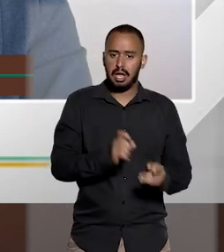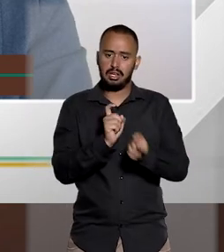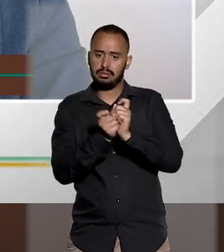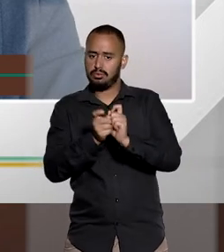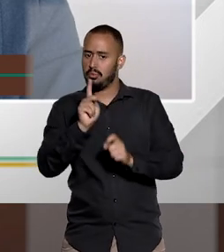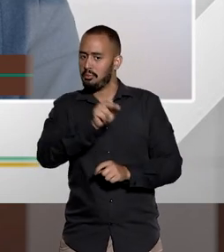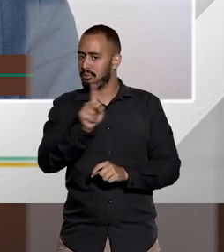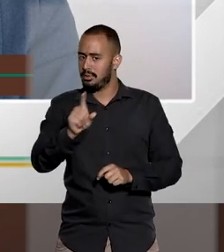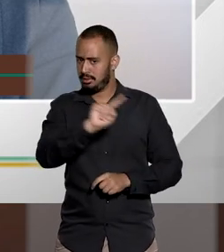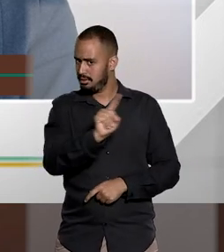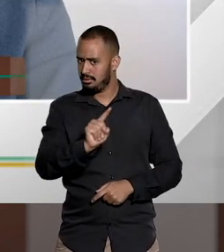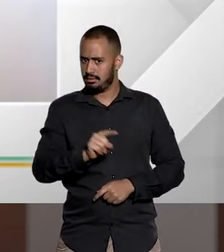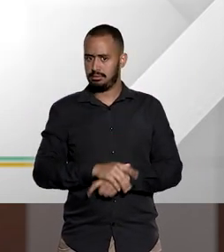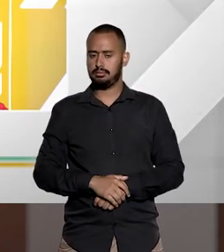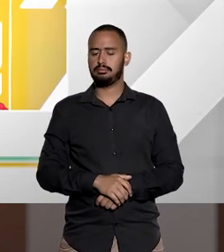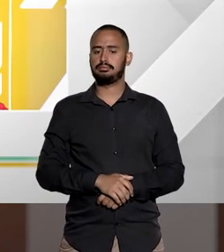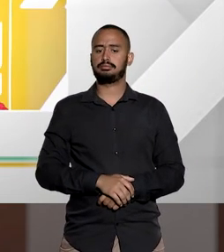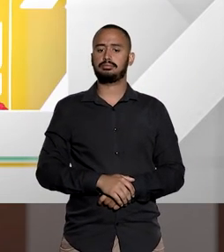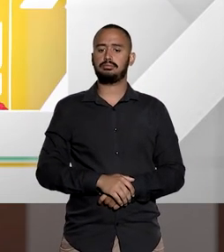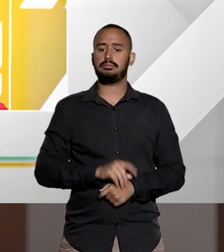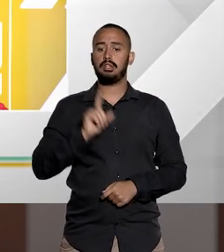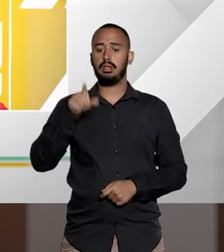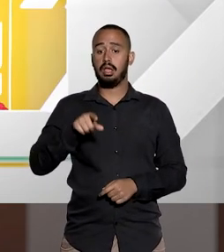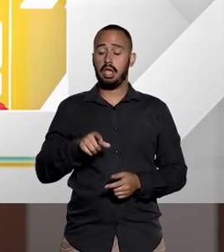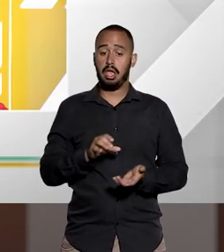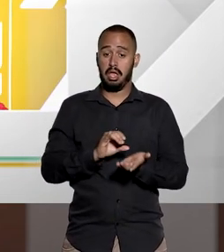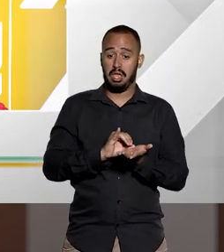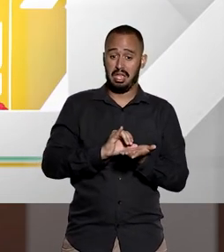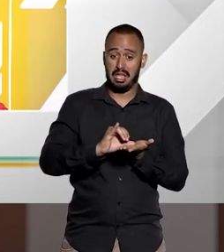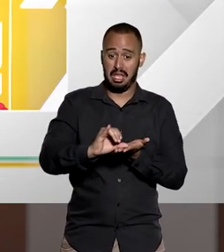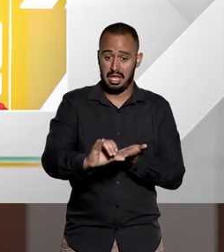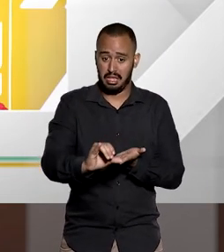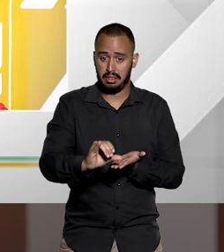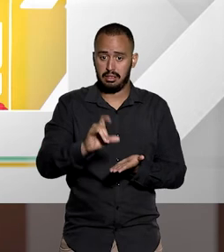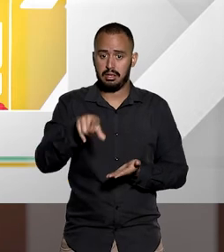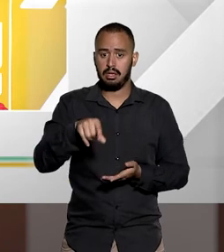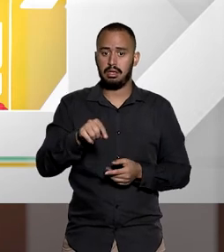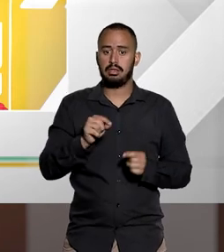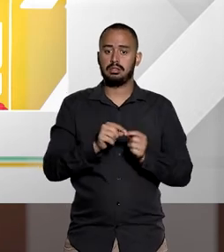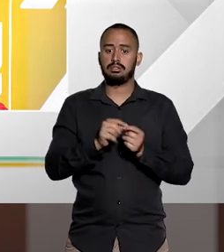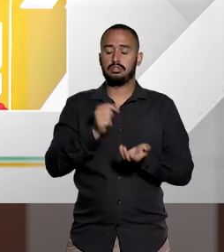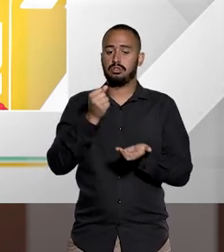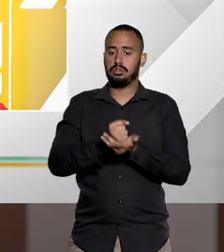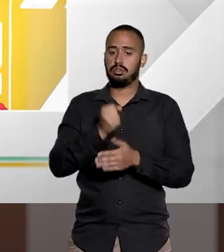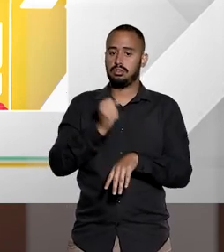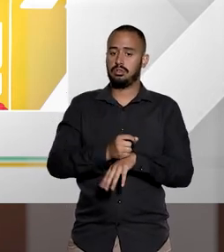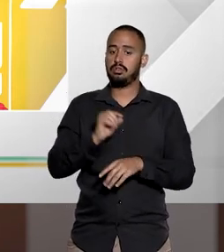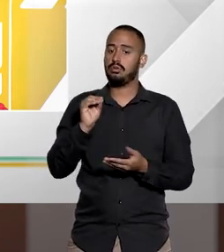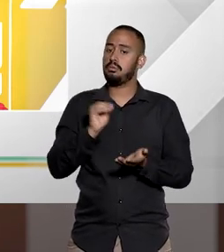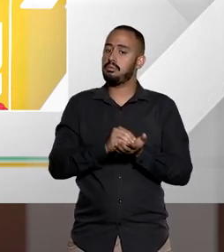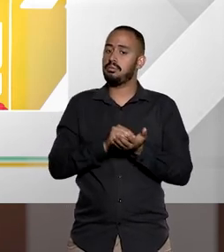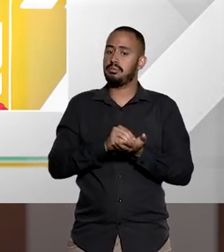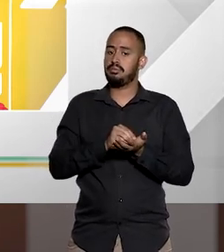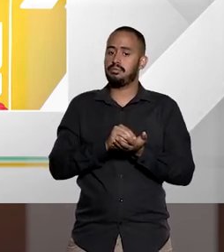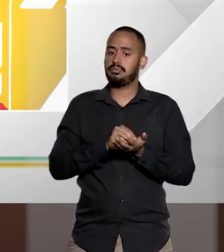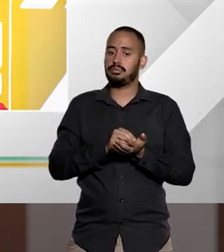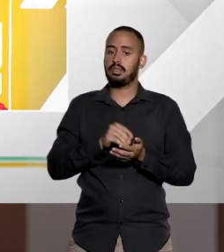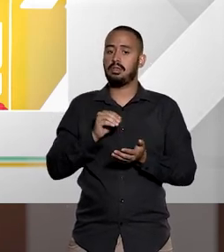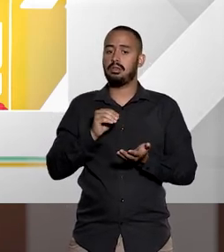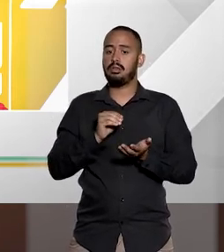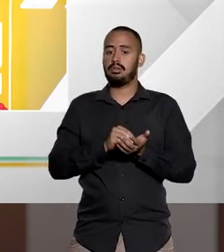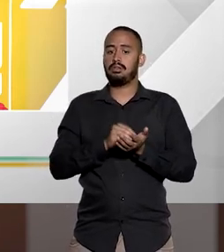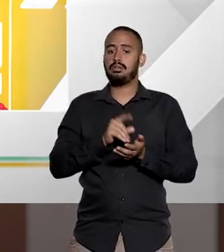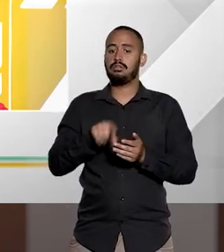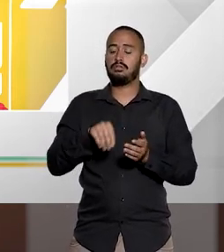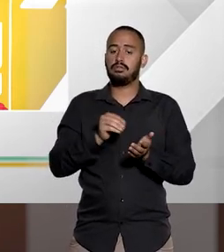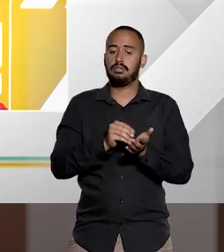administração pública. A indenização ao contratado em caso de declaração de nulidade do contrato por ausência